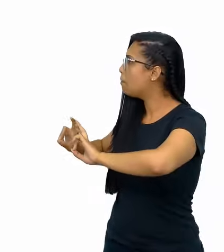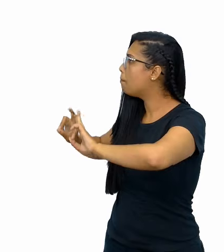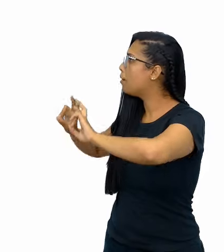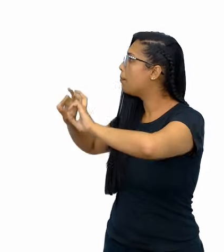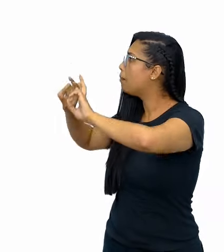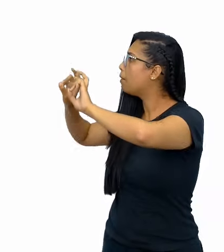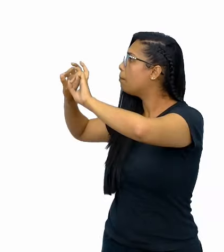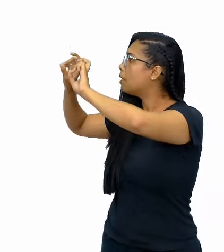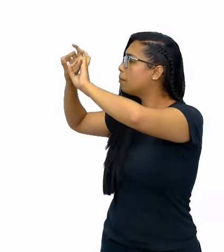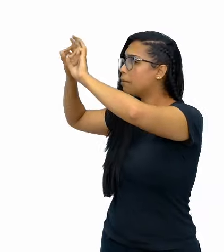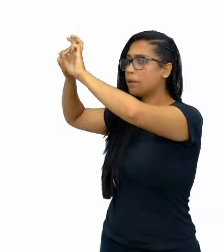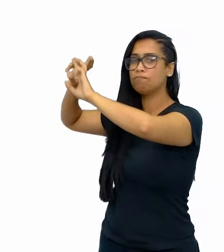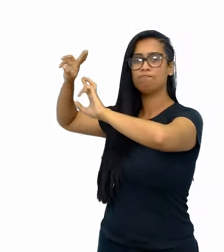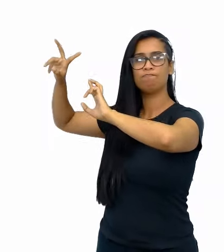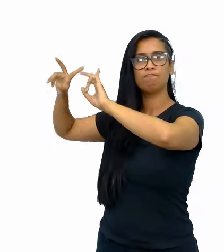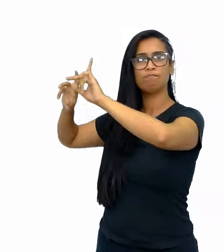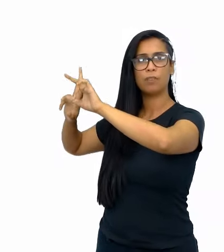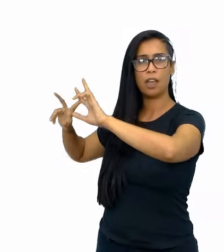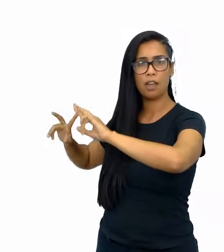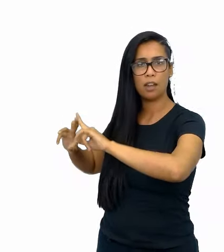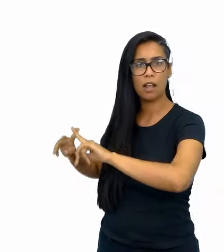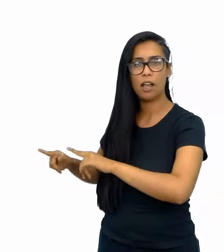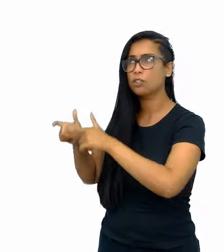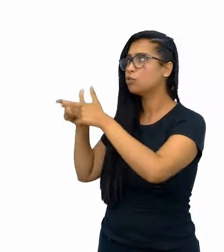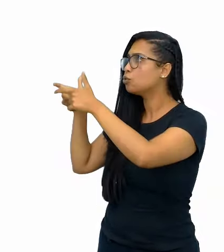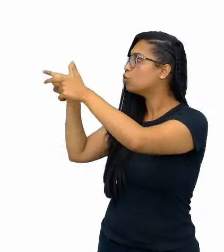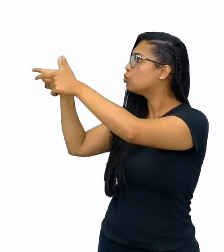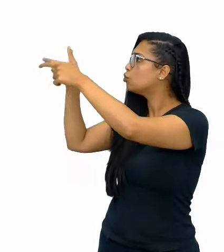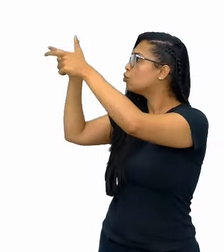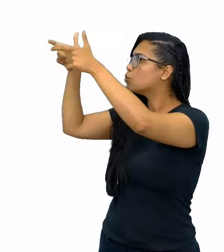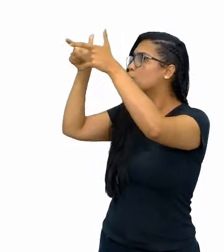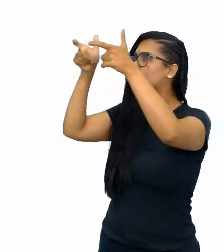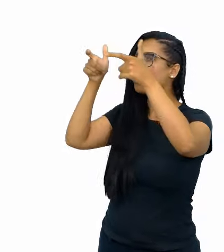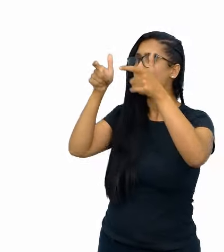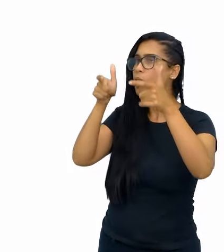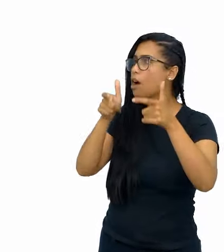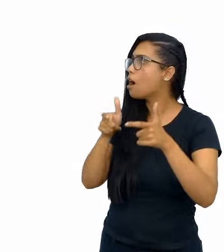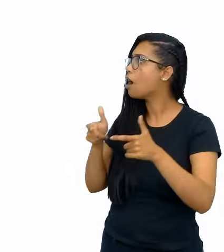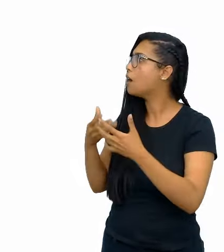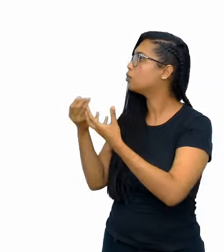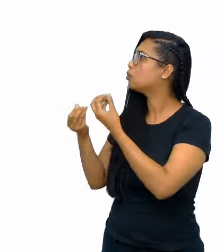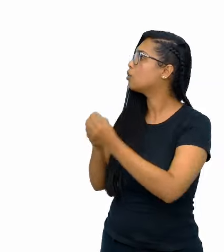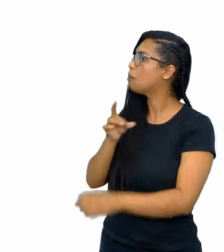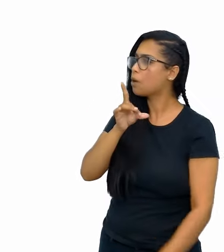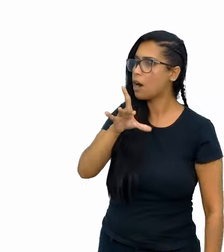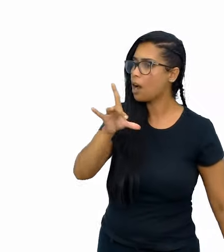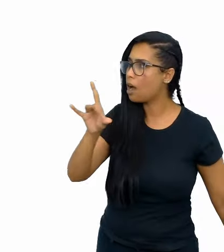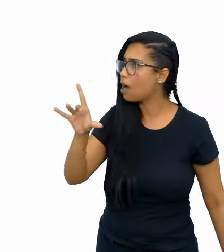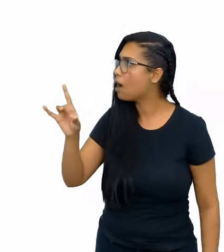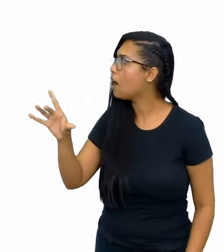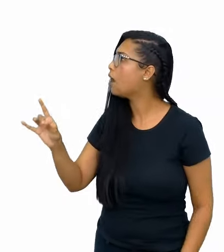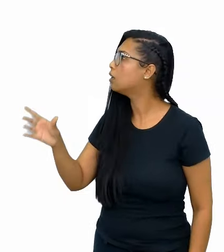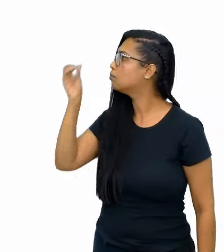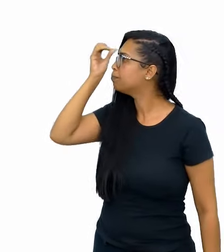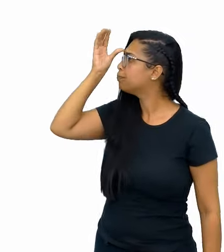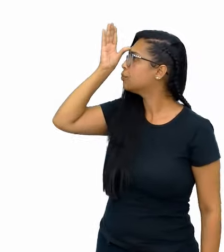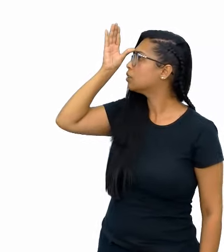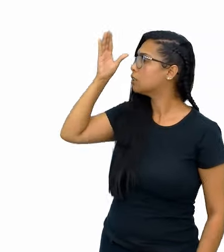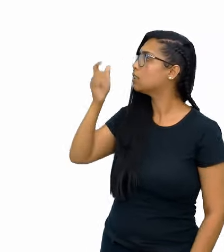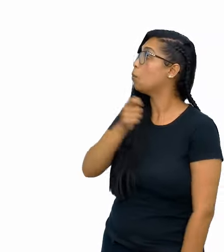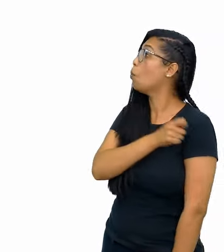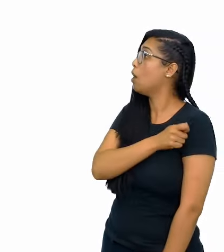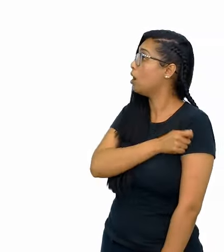diferentes locais em que esses relatos circulam. Isso é muito importante para que os nossos estudantes se